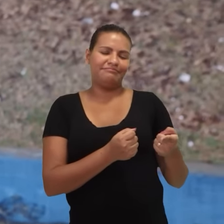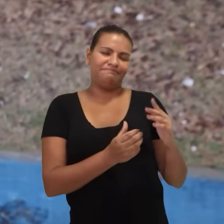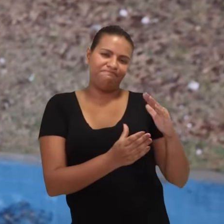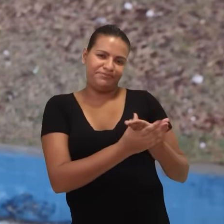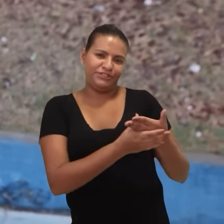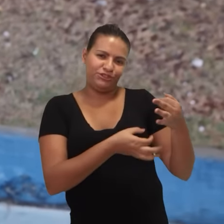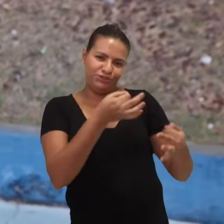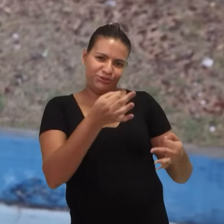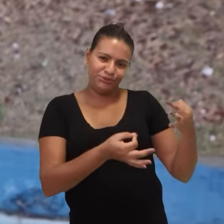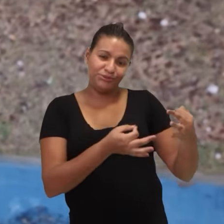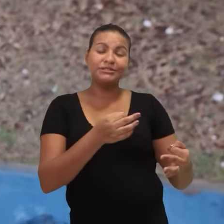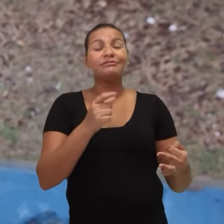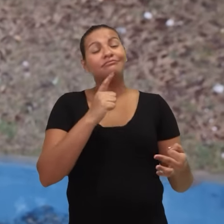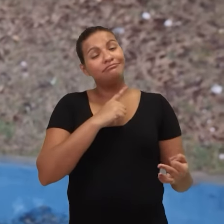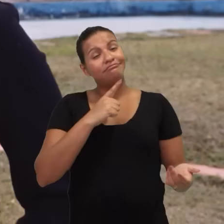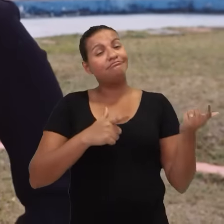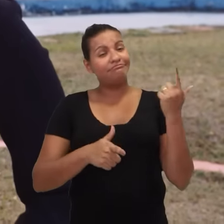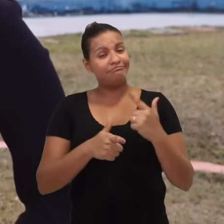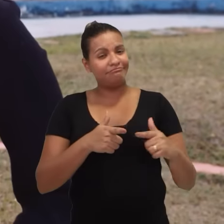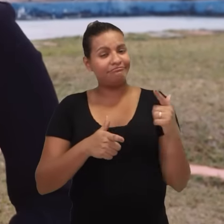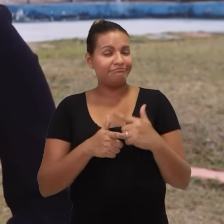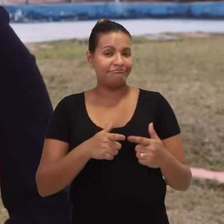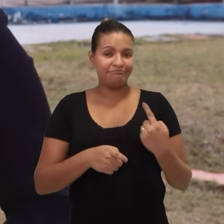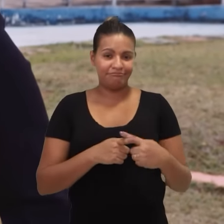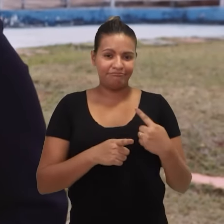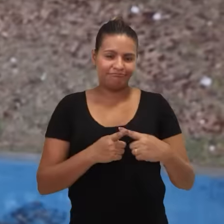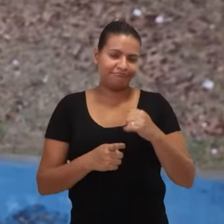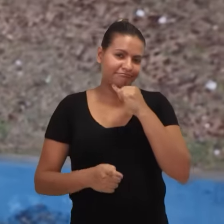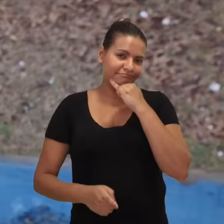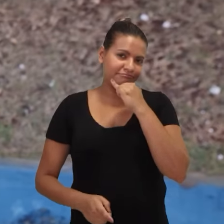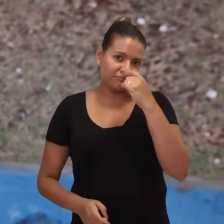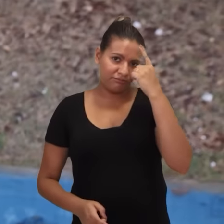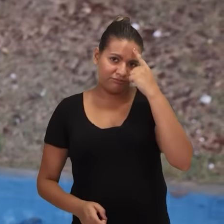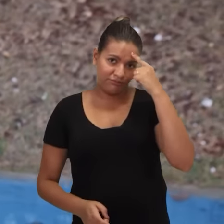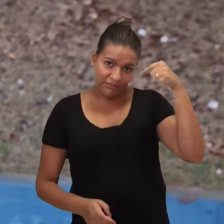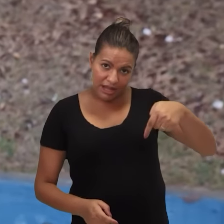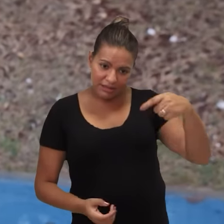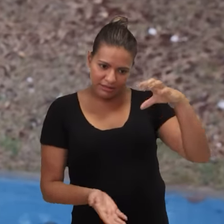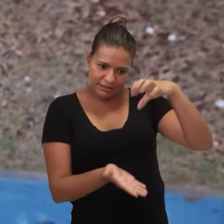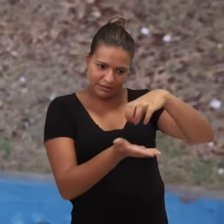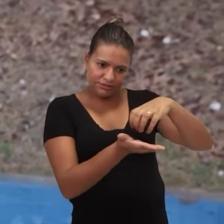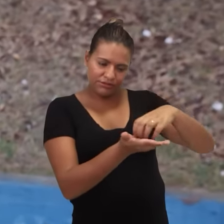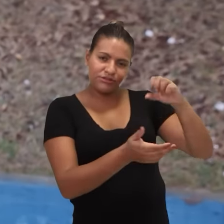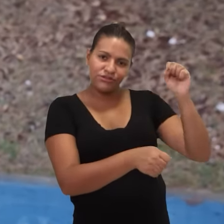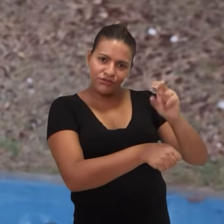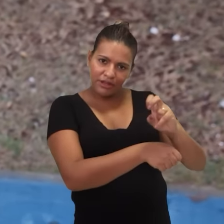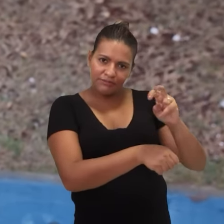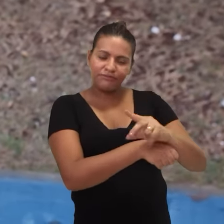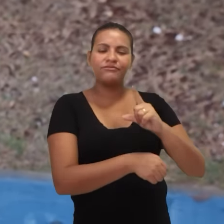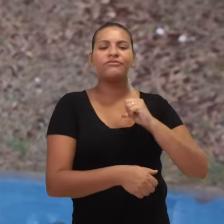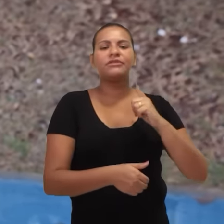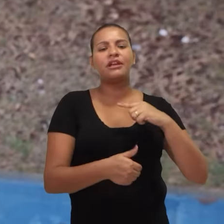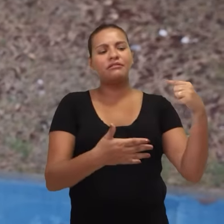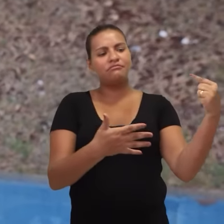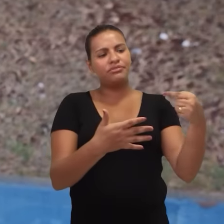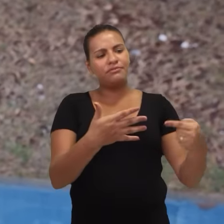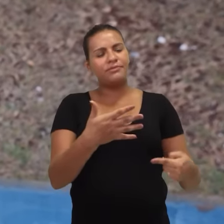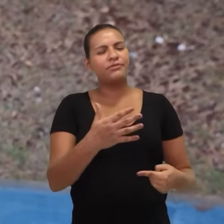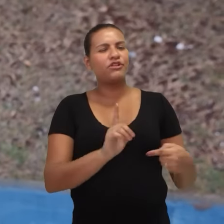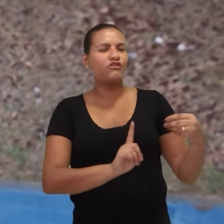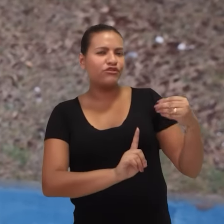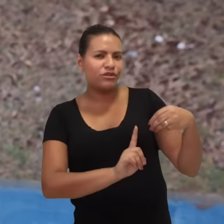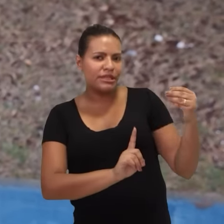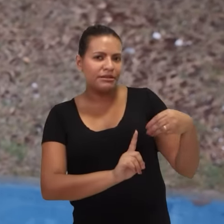de desvantagem, se a gente for falar, pensando aqui na central de vagas, como a gente tem os critérios de vulnerabilidade que